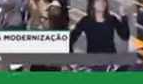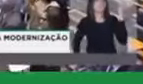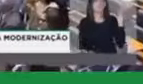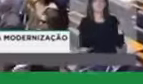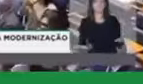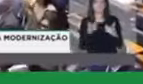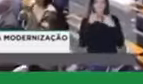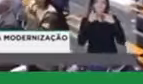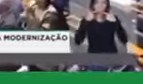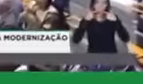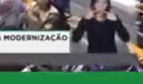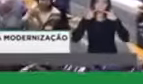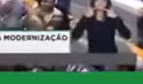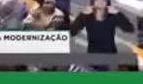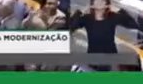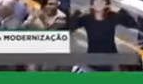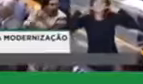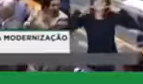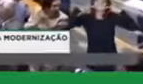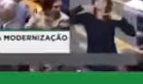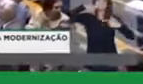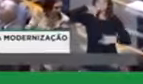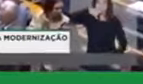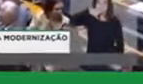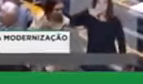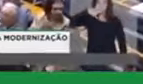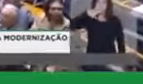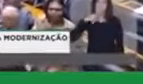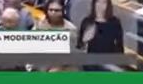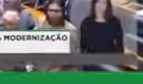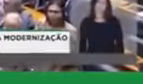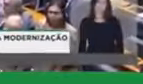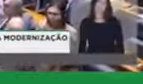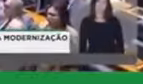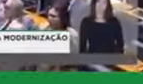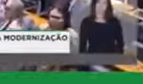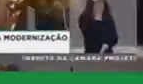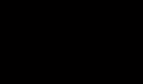Minuto deputado Jordi, depois deputada Jandira pela minoria.